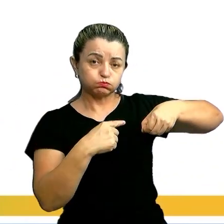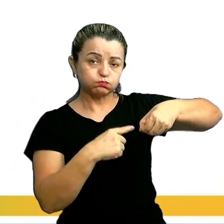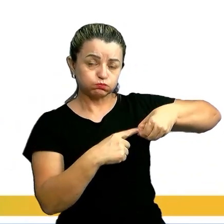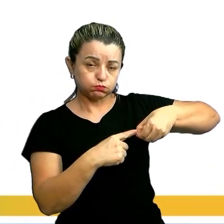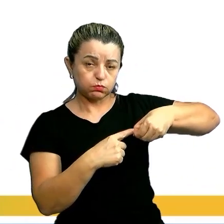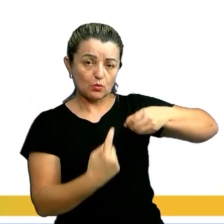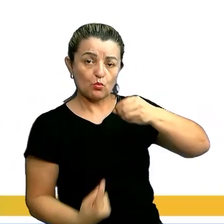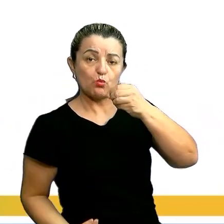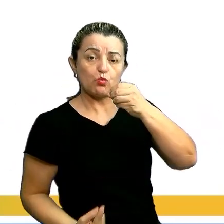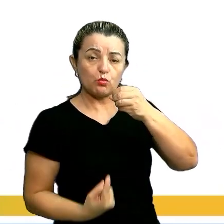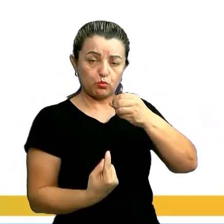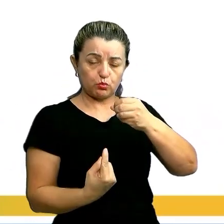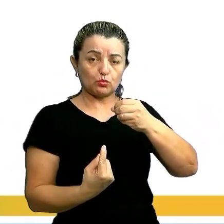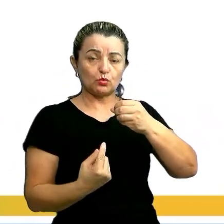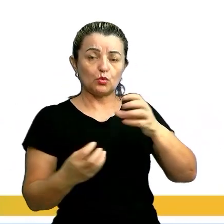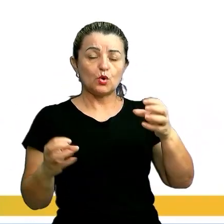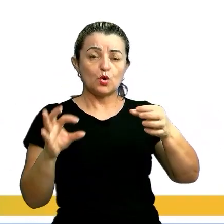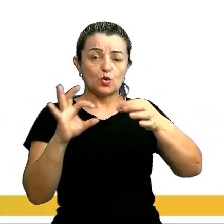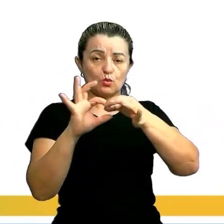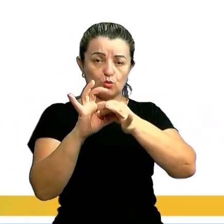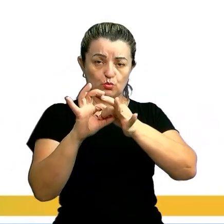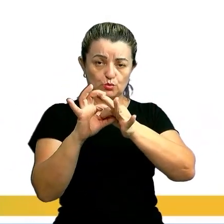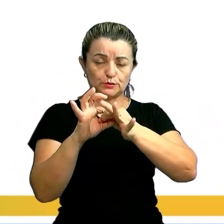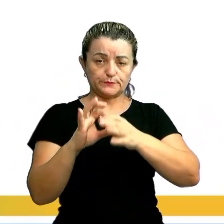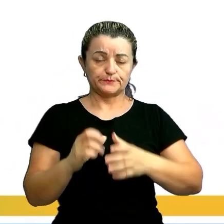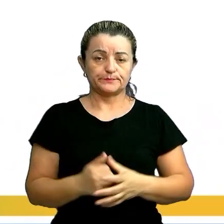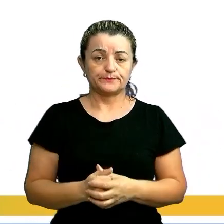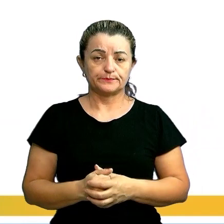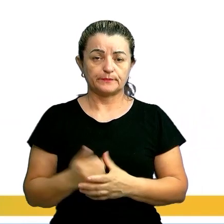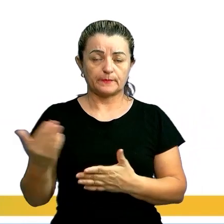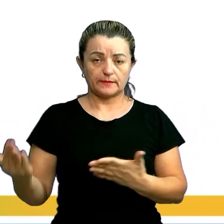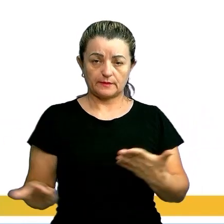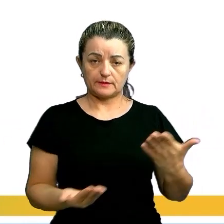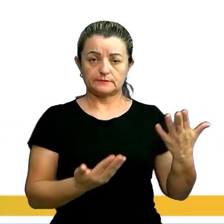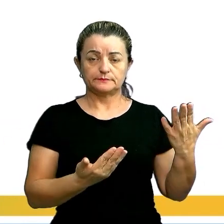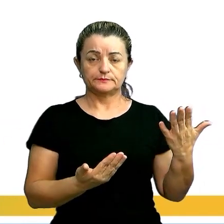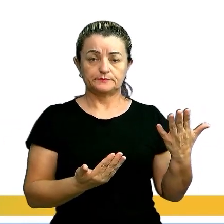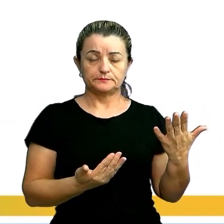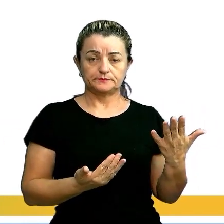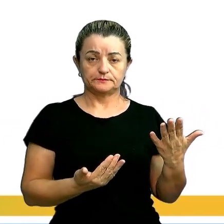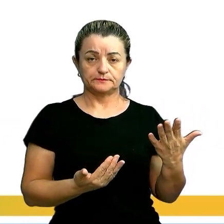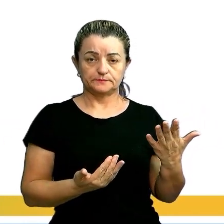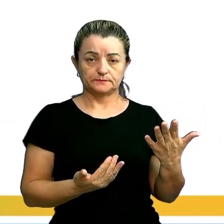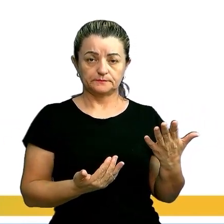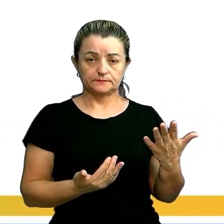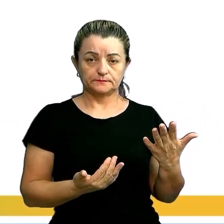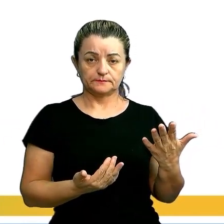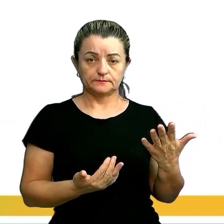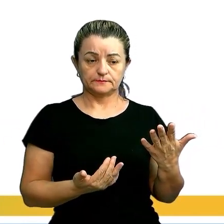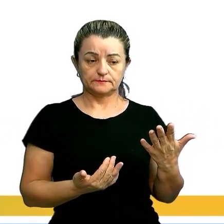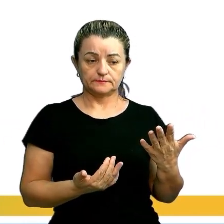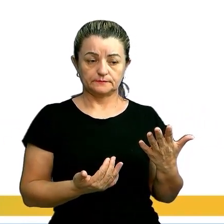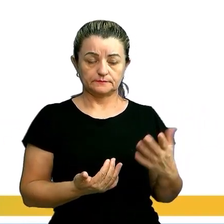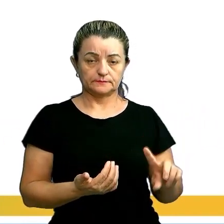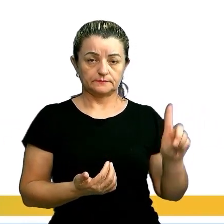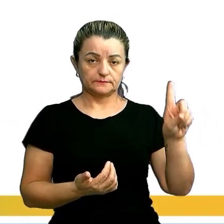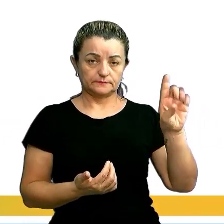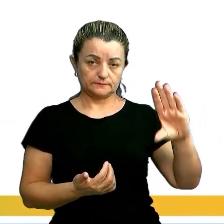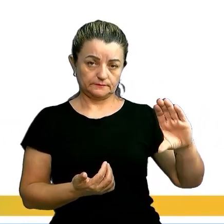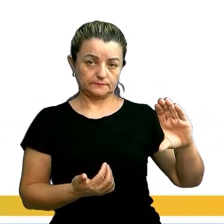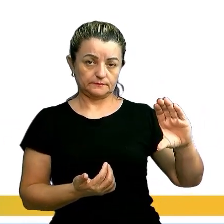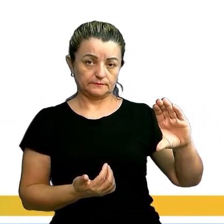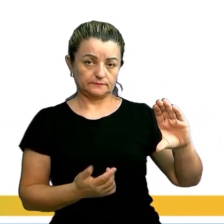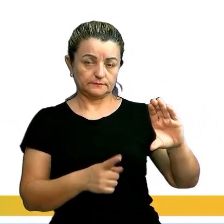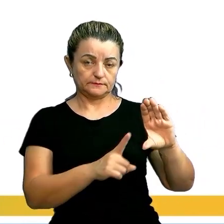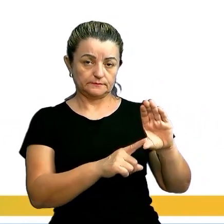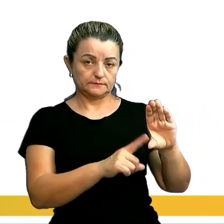urocordado, cefalocordado e vertebrado. Resposta correta. Vamos ver qual que é. É a letra